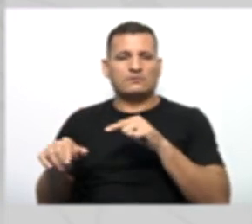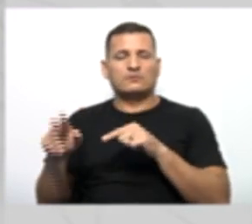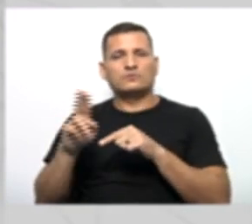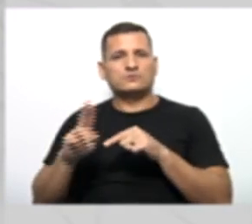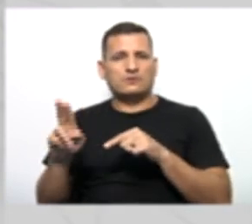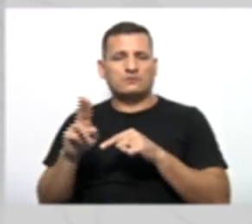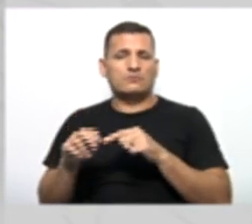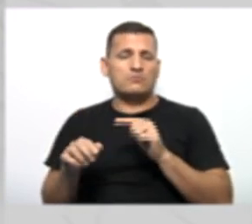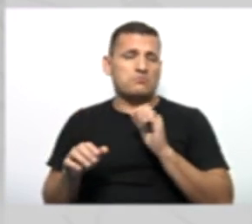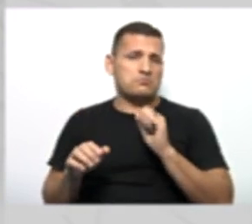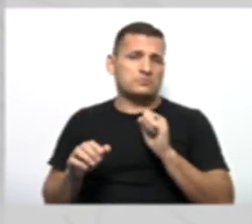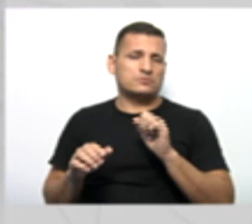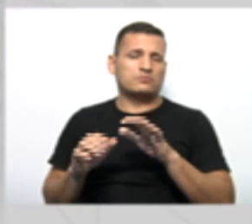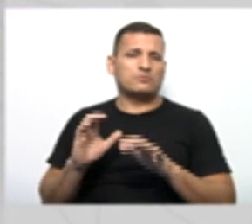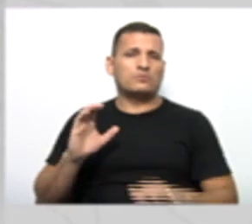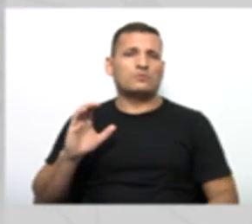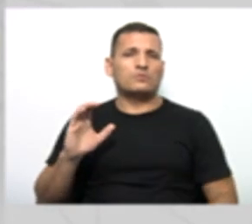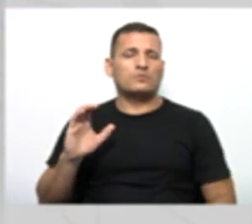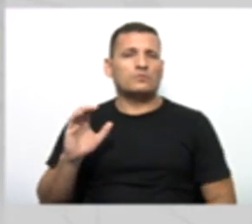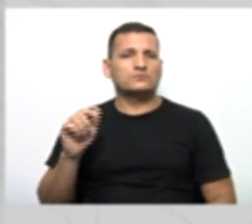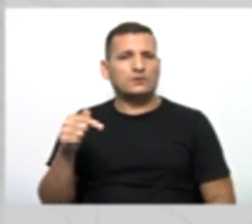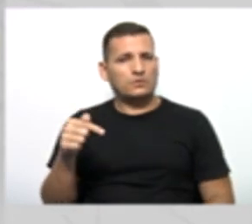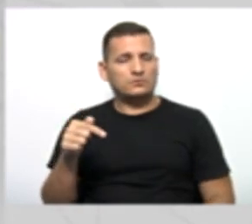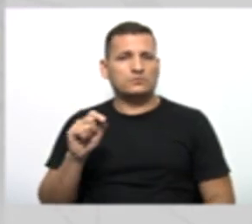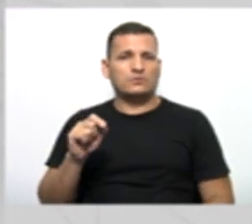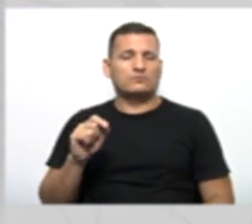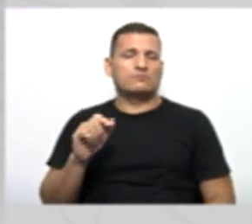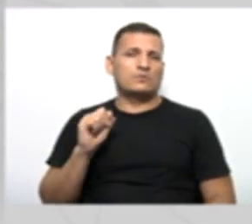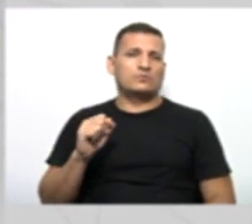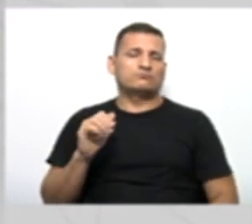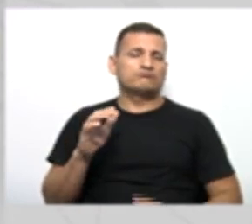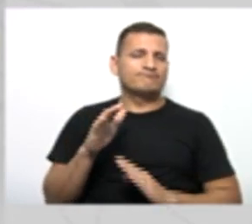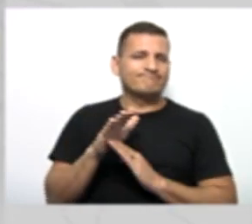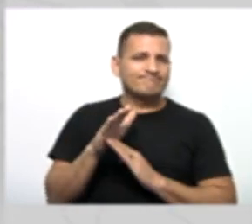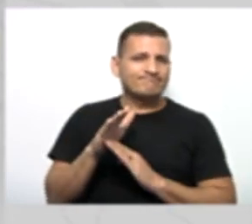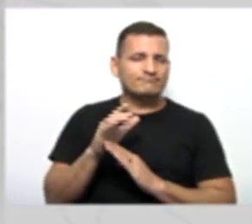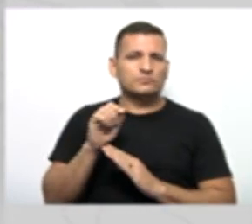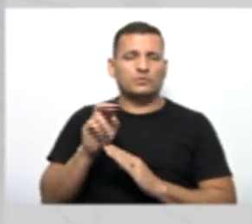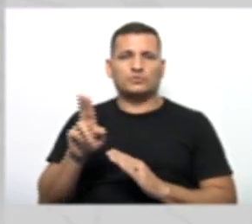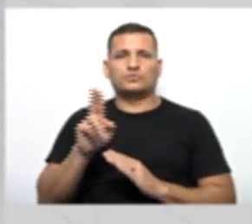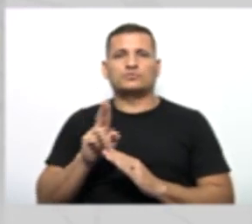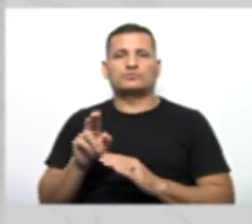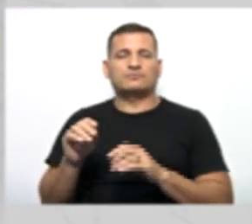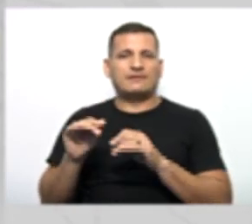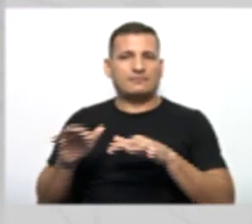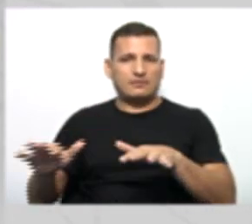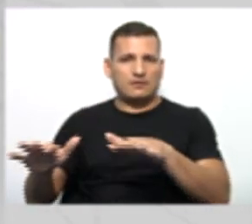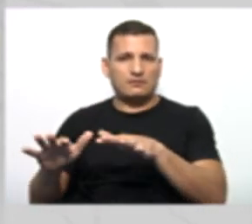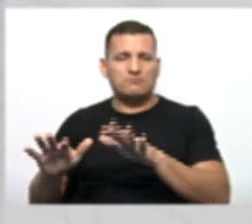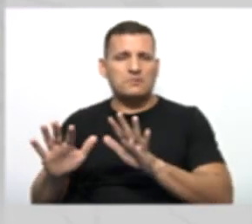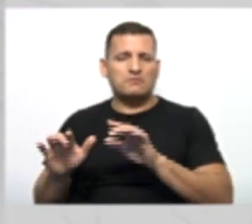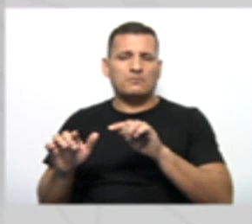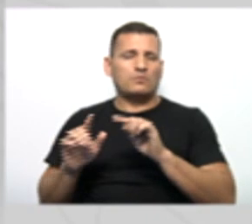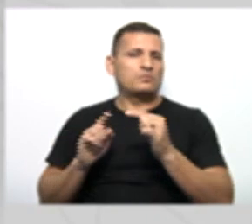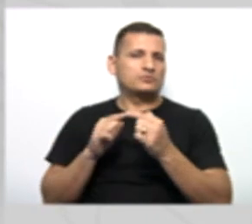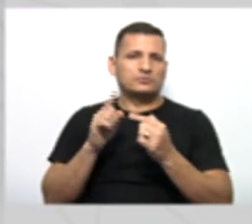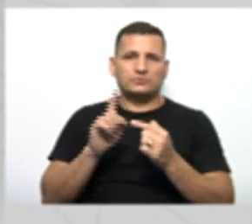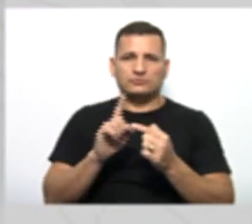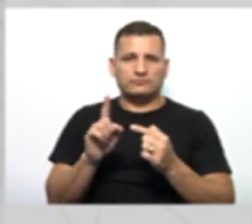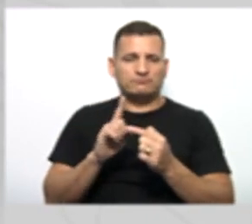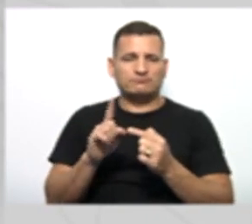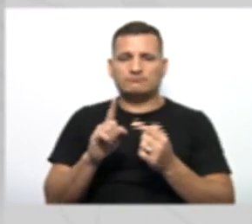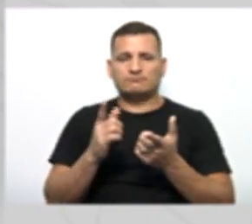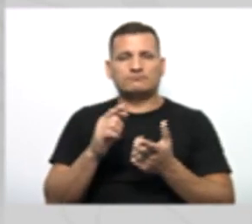zoneamento ambiental. Ele pode restringir o uso de uma propriedade. Mas não é para isso que ele serve. Não é esse o objetivo